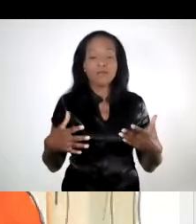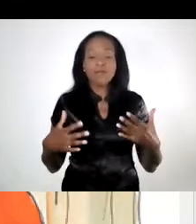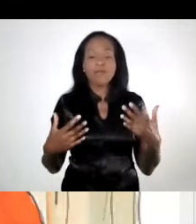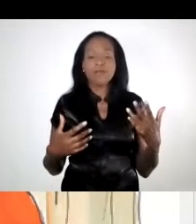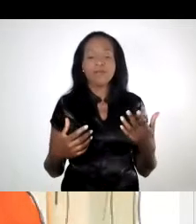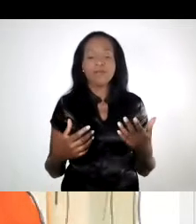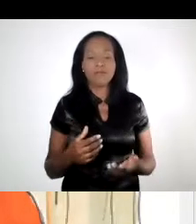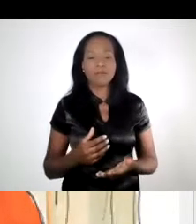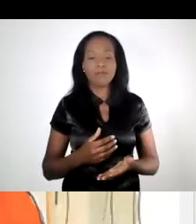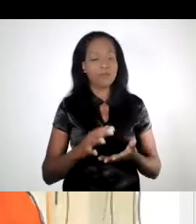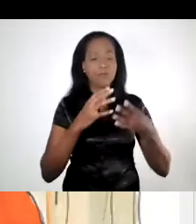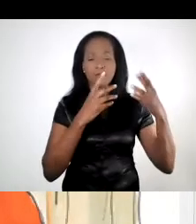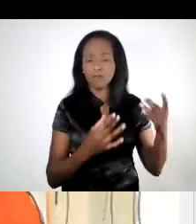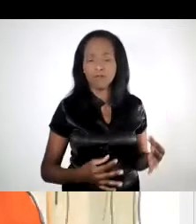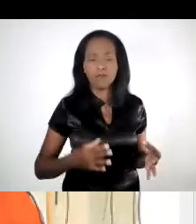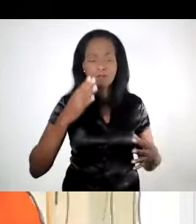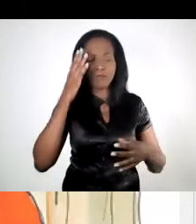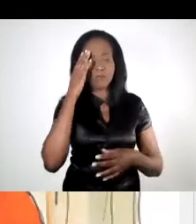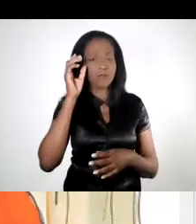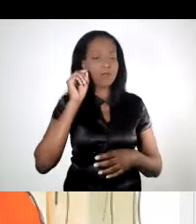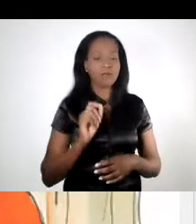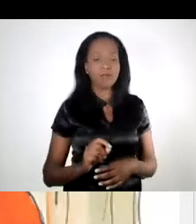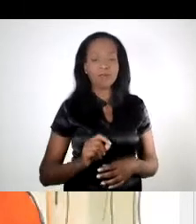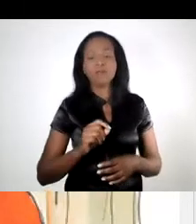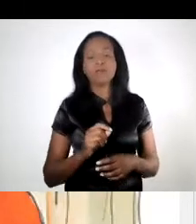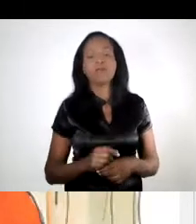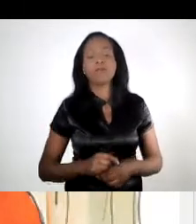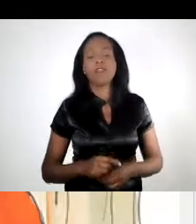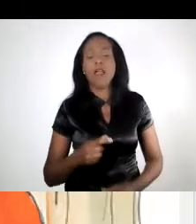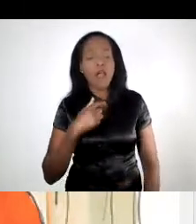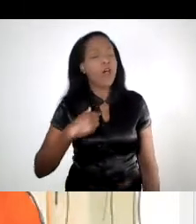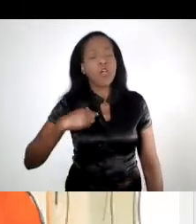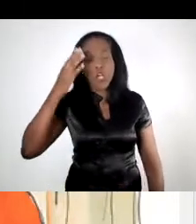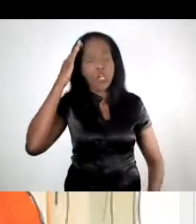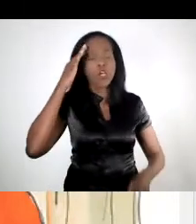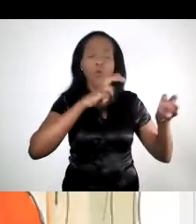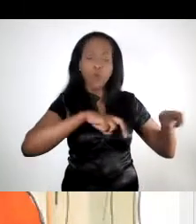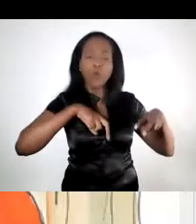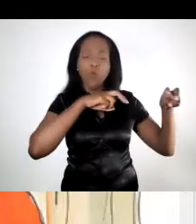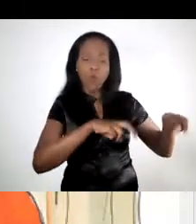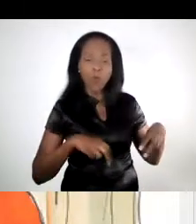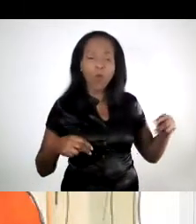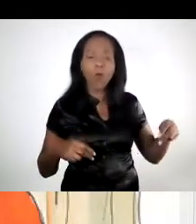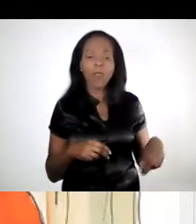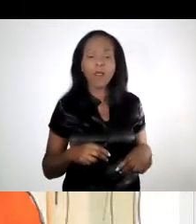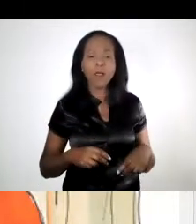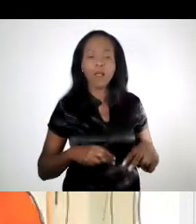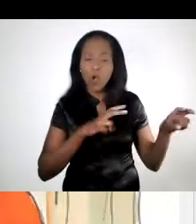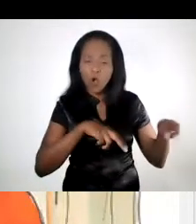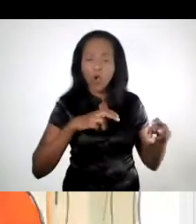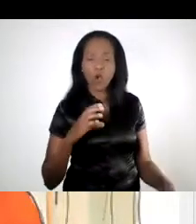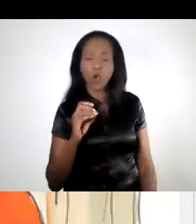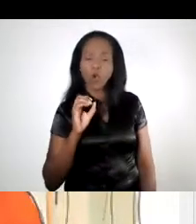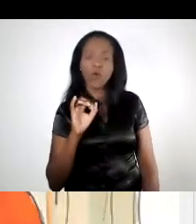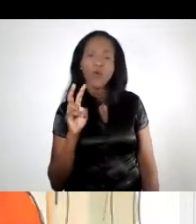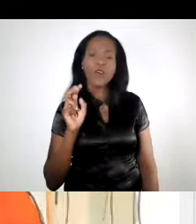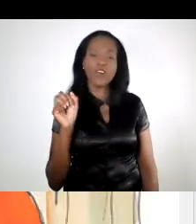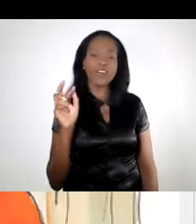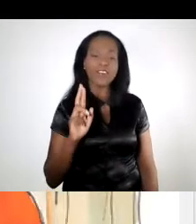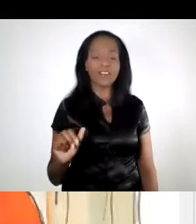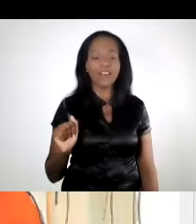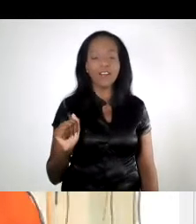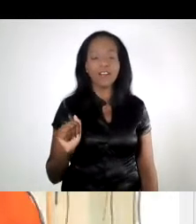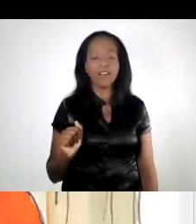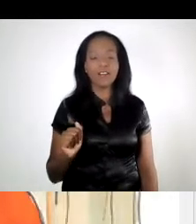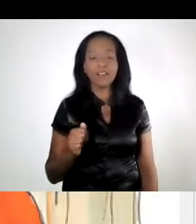e começou a explicar o que sabia. Eu sei fazer roça de Coivara.